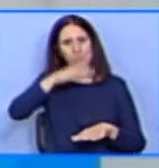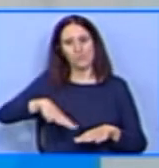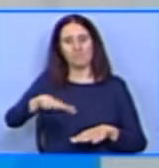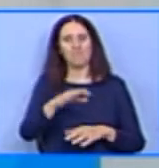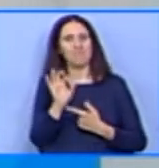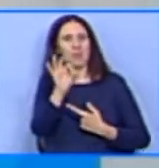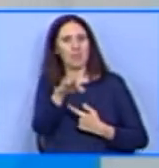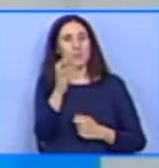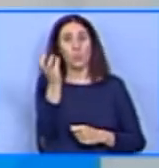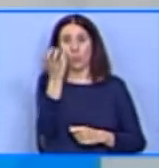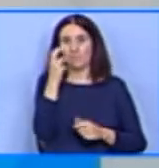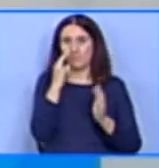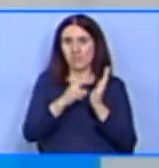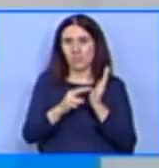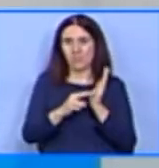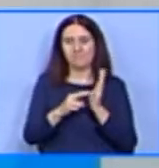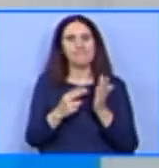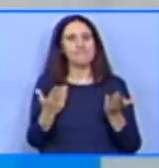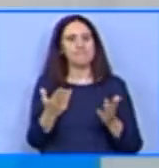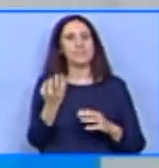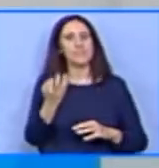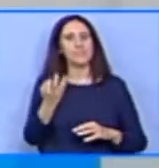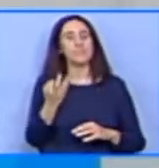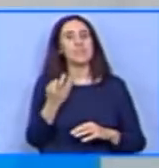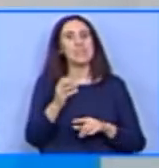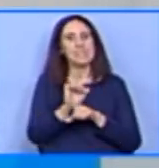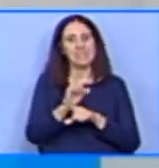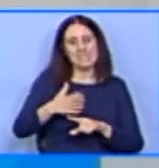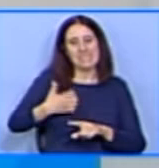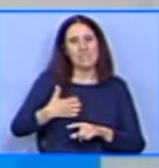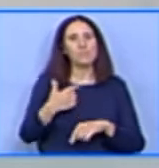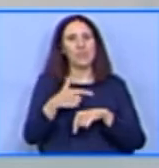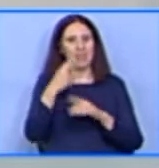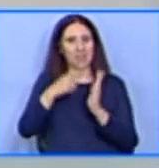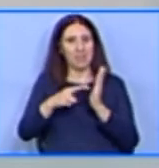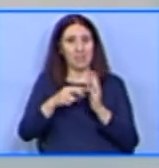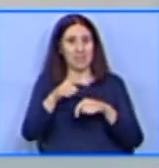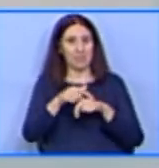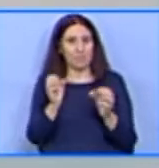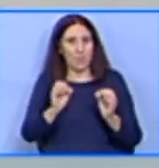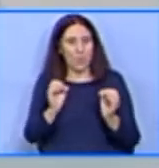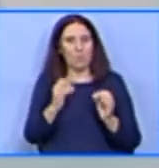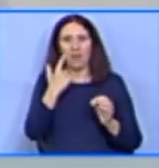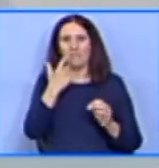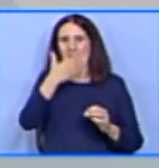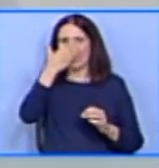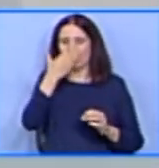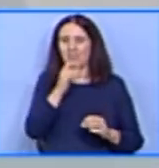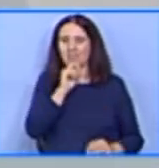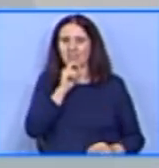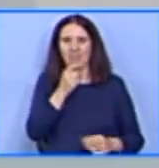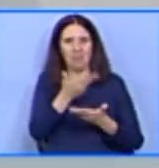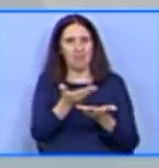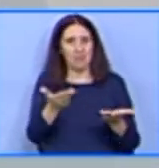a cultura e a leitura. Para quem se queixa de nunca ter tempo para ler, talvez sejam estes dias a ocasião que